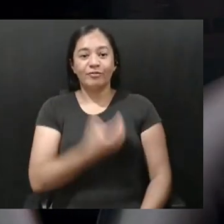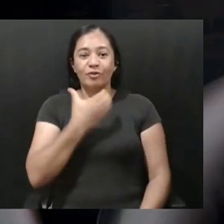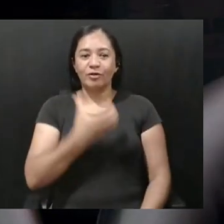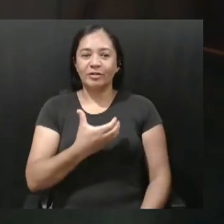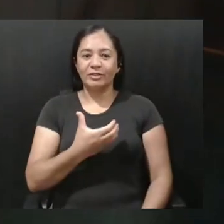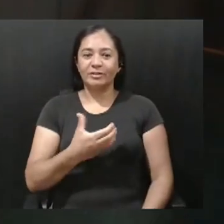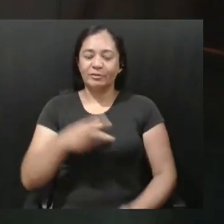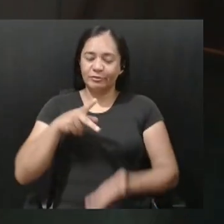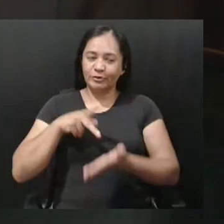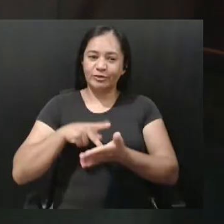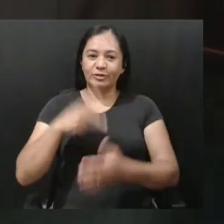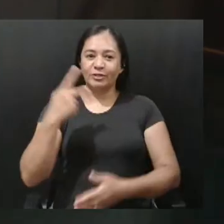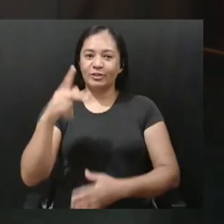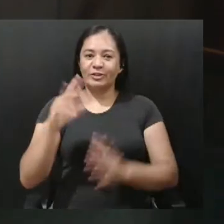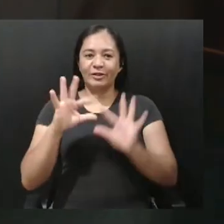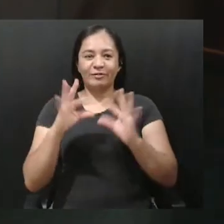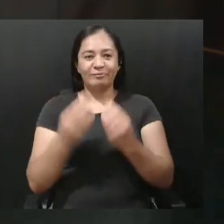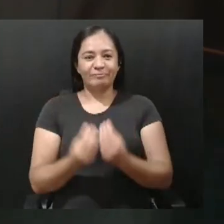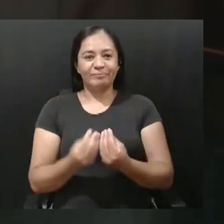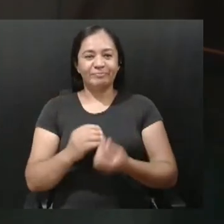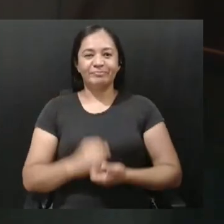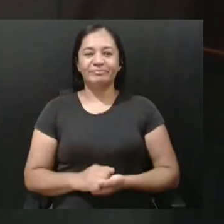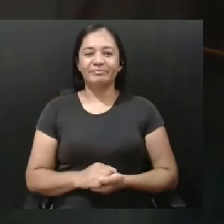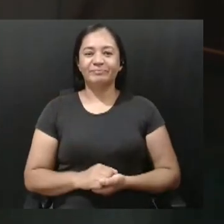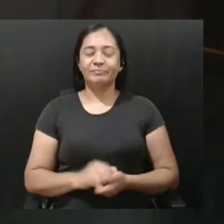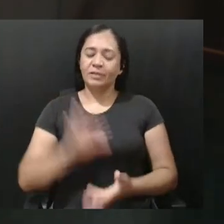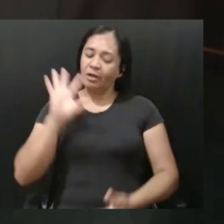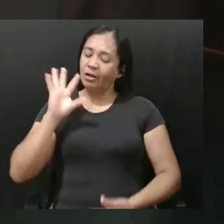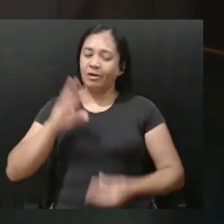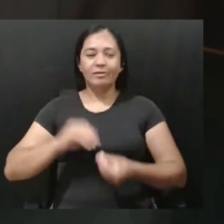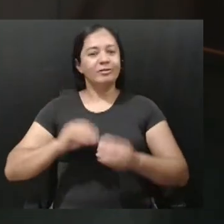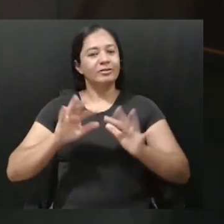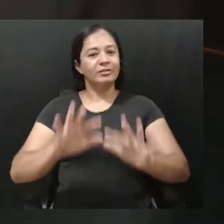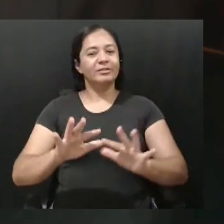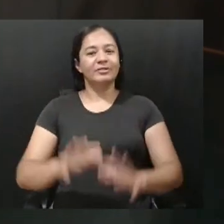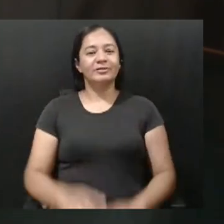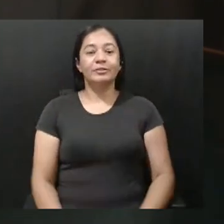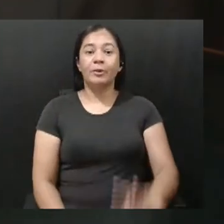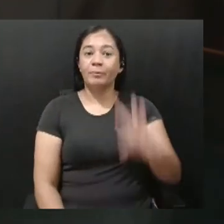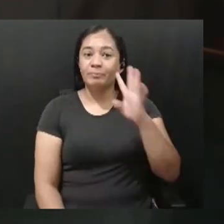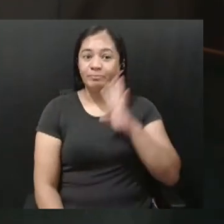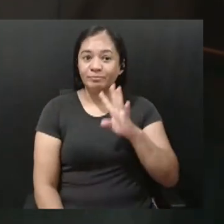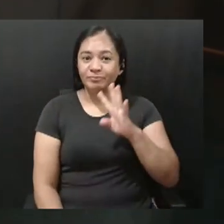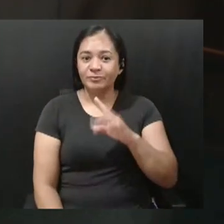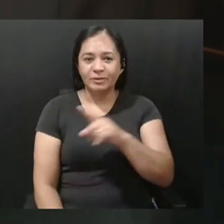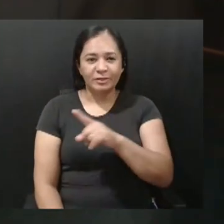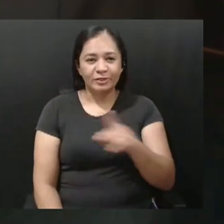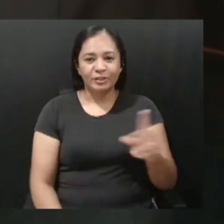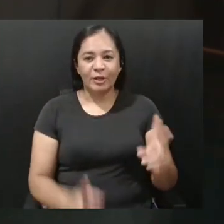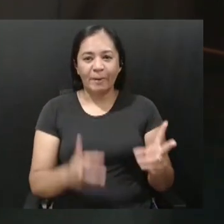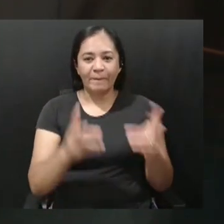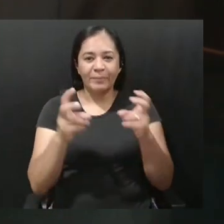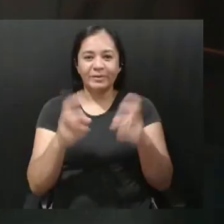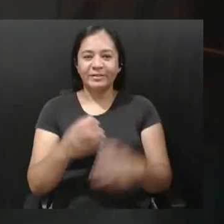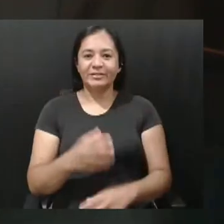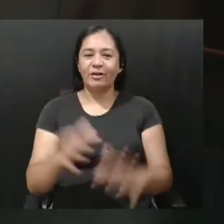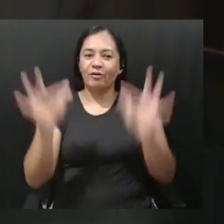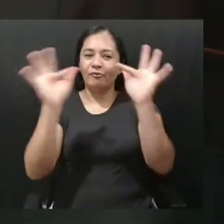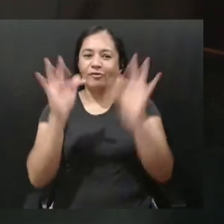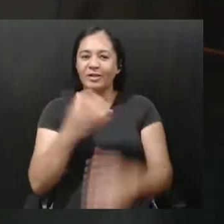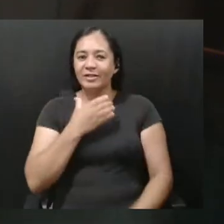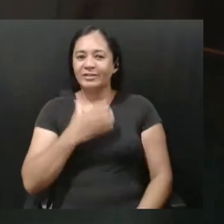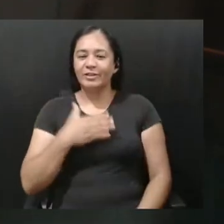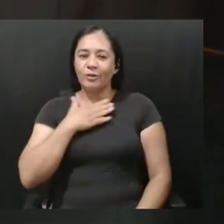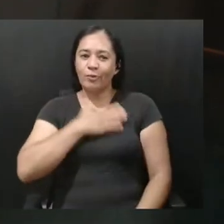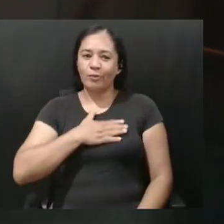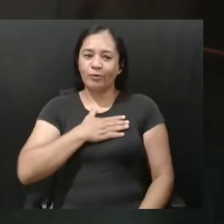família. Maravilha, é isso, gente, que legal, né? Você vê, a gente já tá desejando Feliz Natal, é tão gostoso quando chega esse